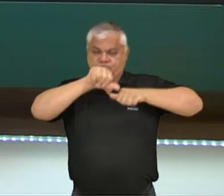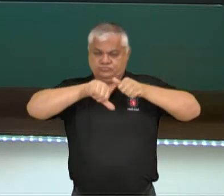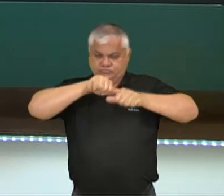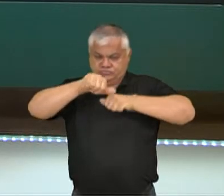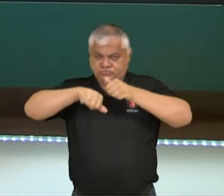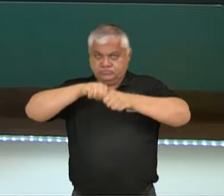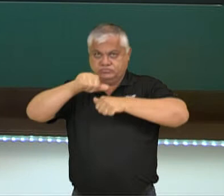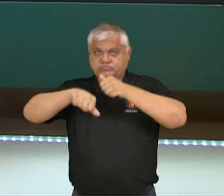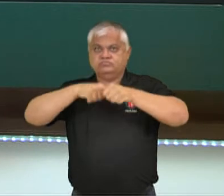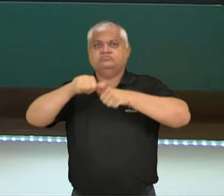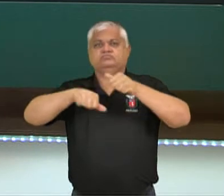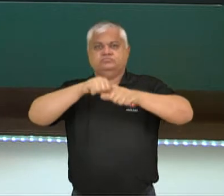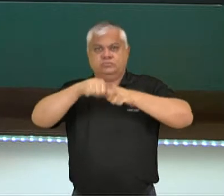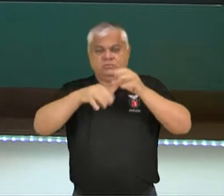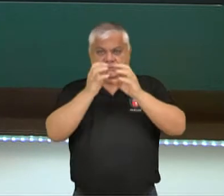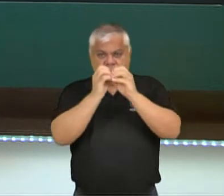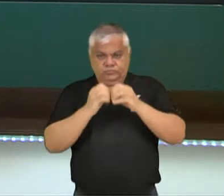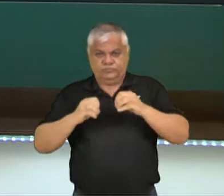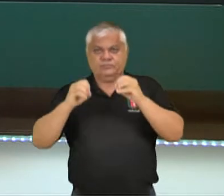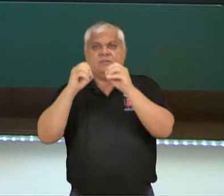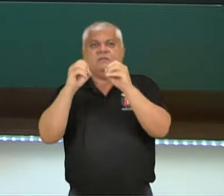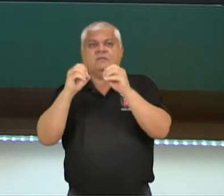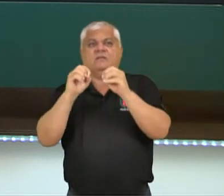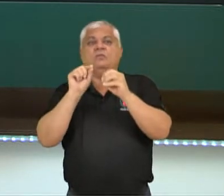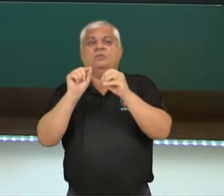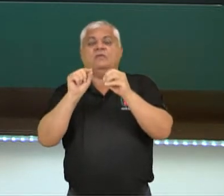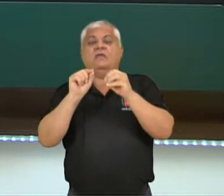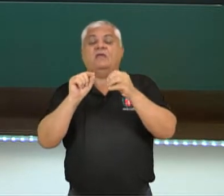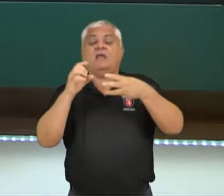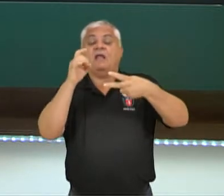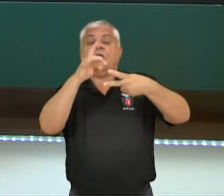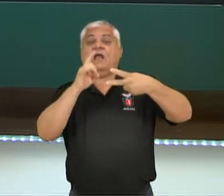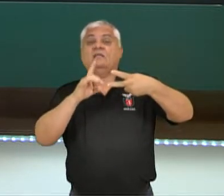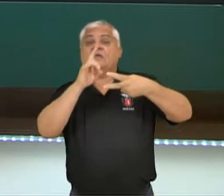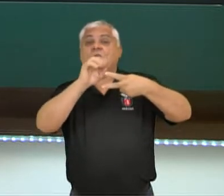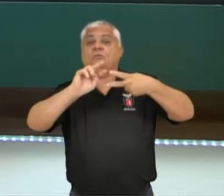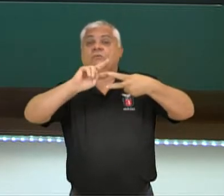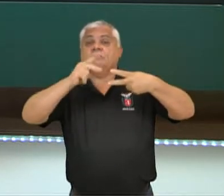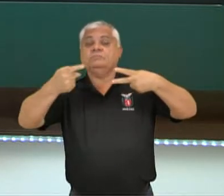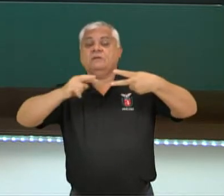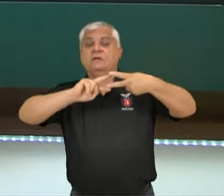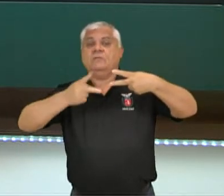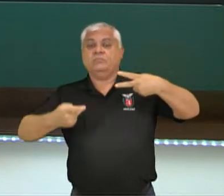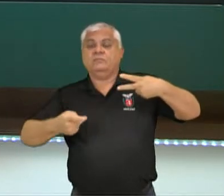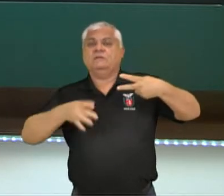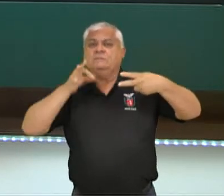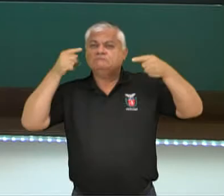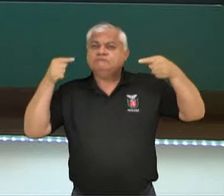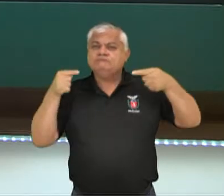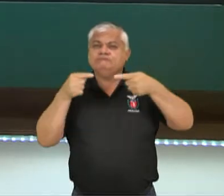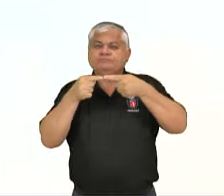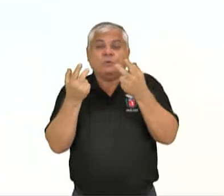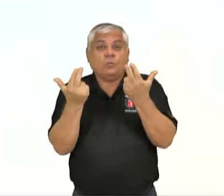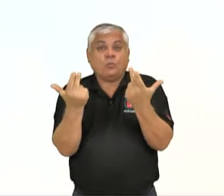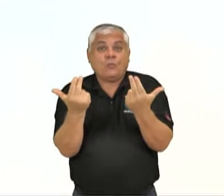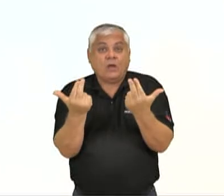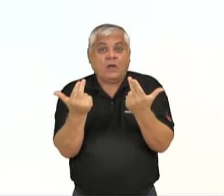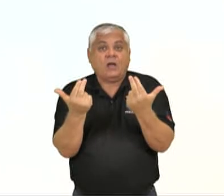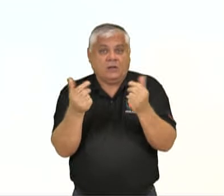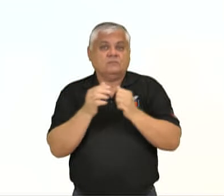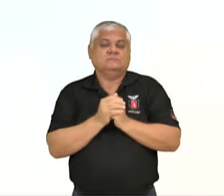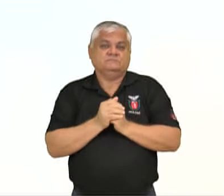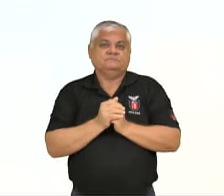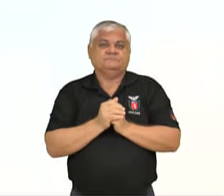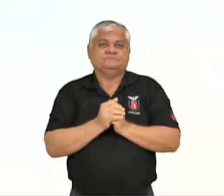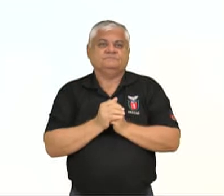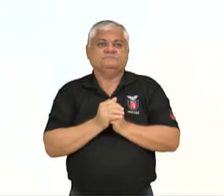reprodução, né, ou seja, durante a divisão celular, cada célula filha receba a quantidade exata de DNA que é observado na célula